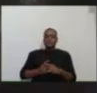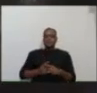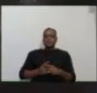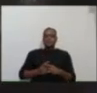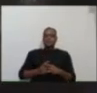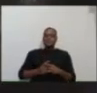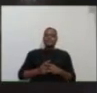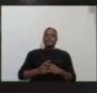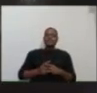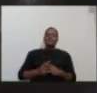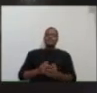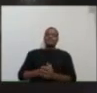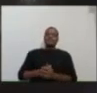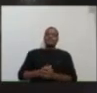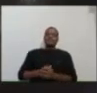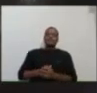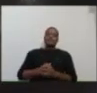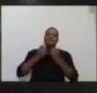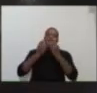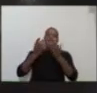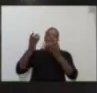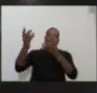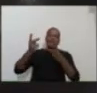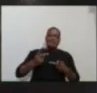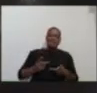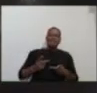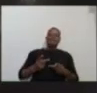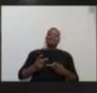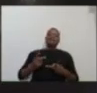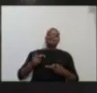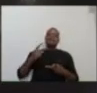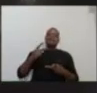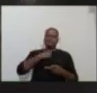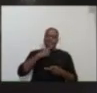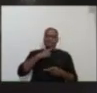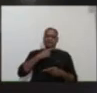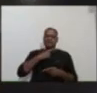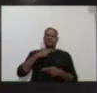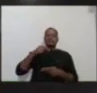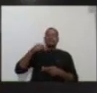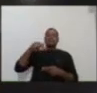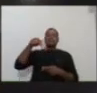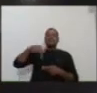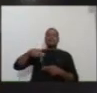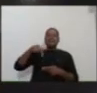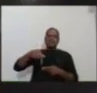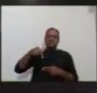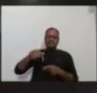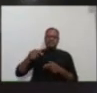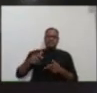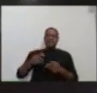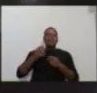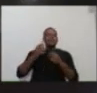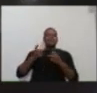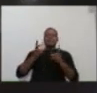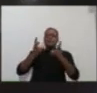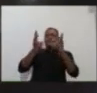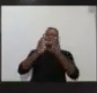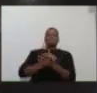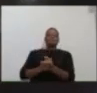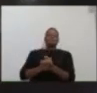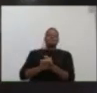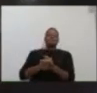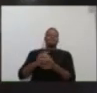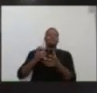porque nesse vergi você é bem-vindo. Em todas as direções que você olhar, tem uma pessoa com